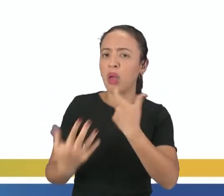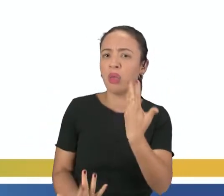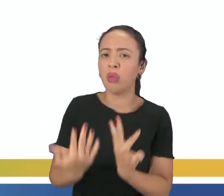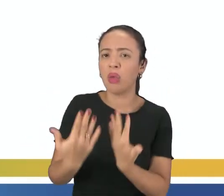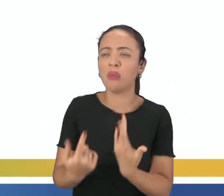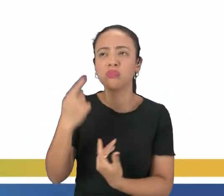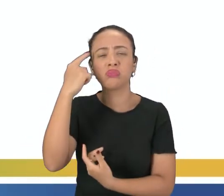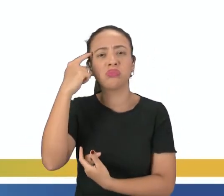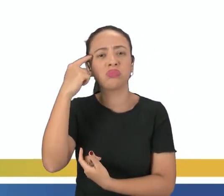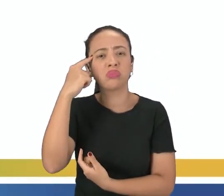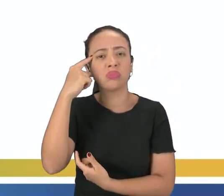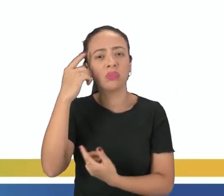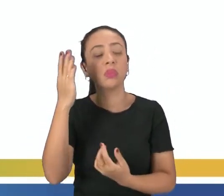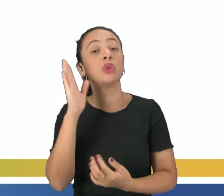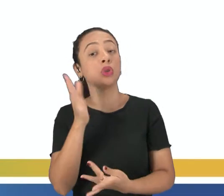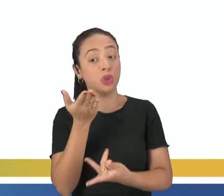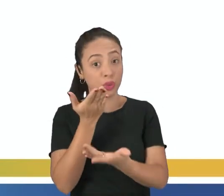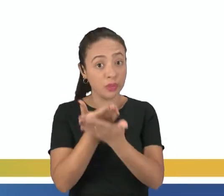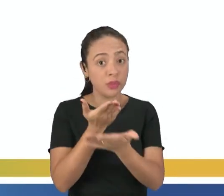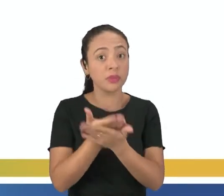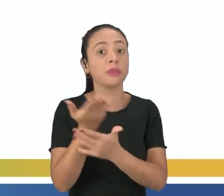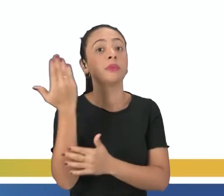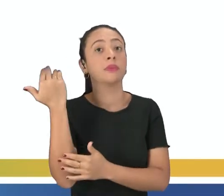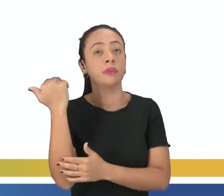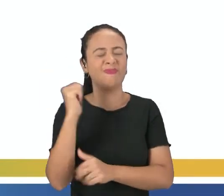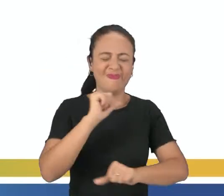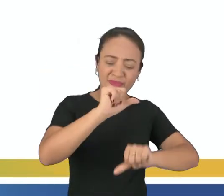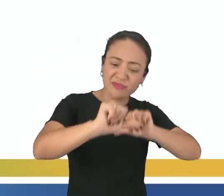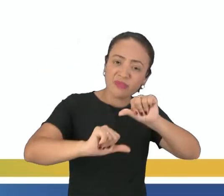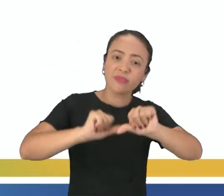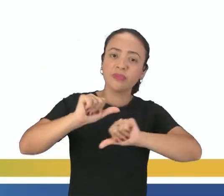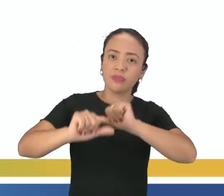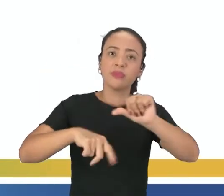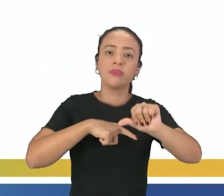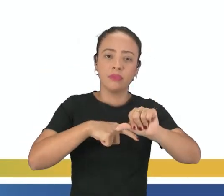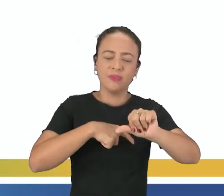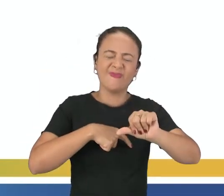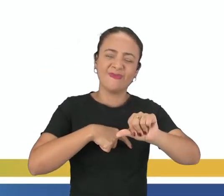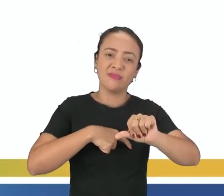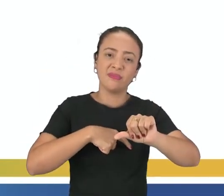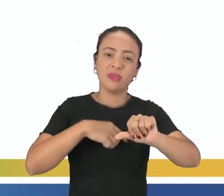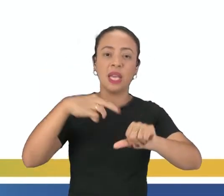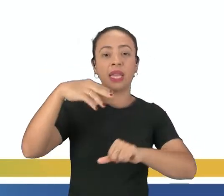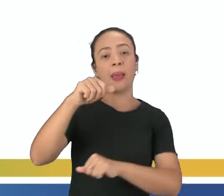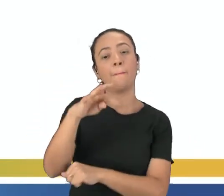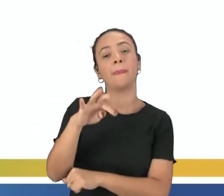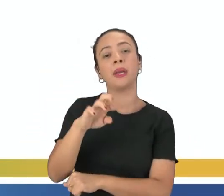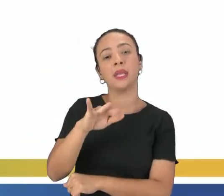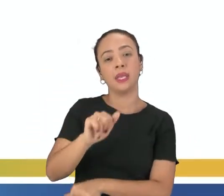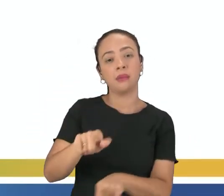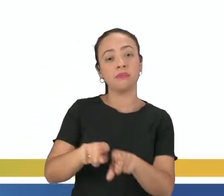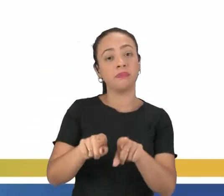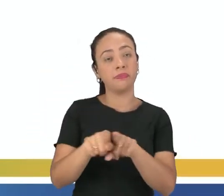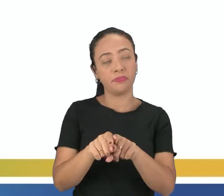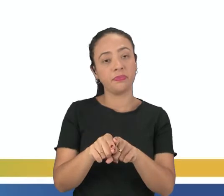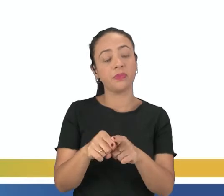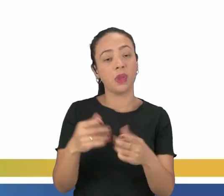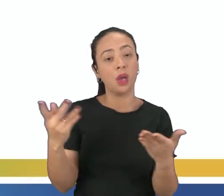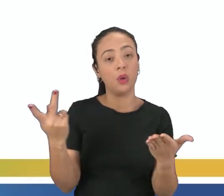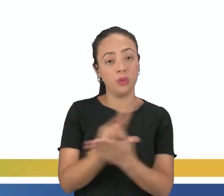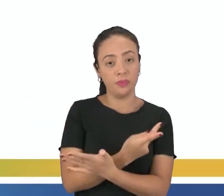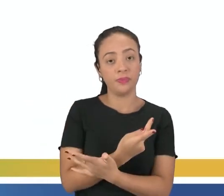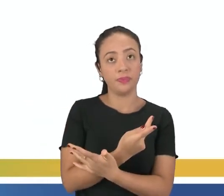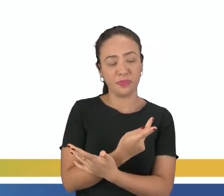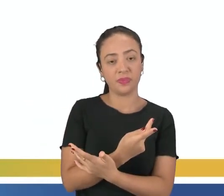um pouquinho, a gente trabalhou em aulas passadas sobre a transformação da matéria e a reação química